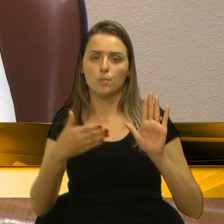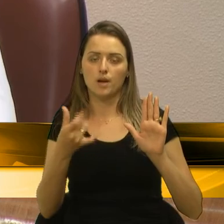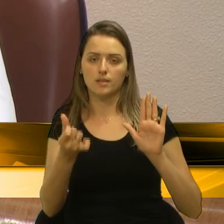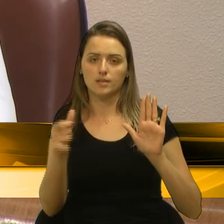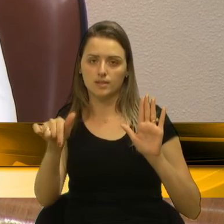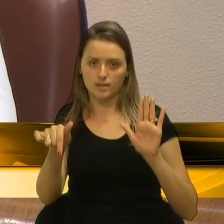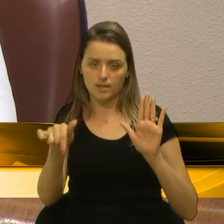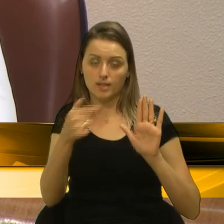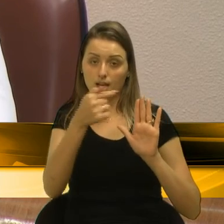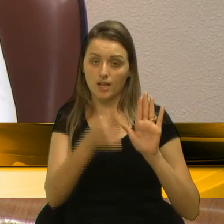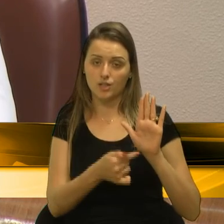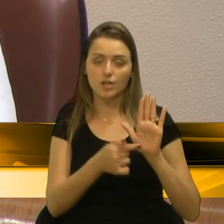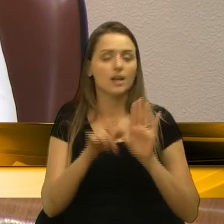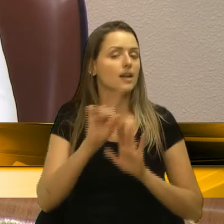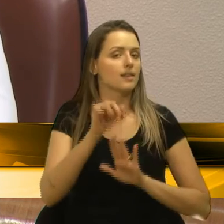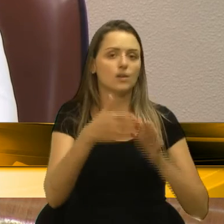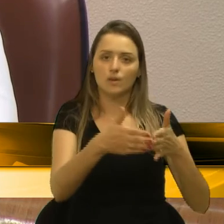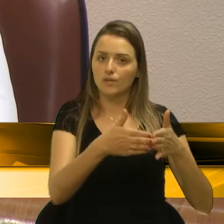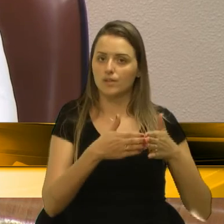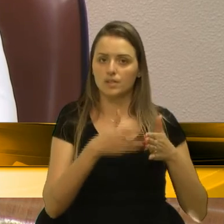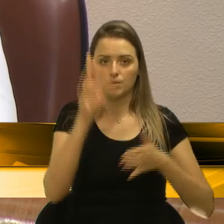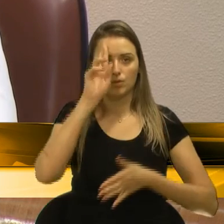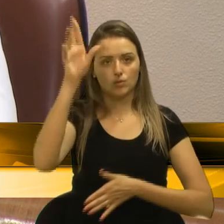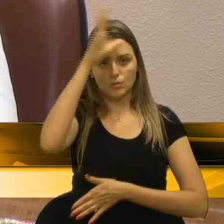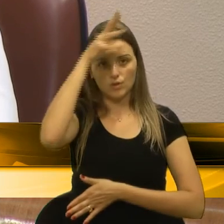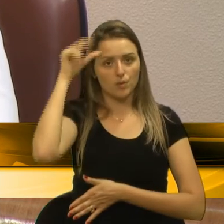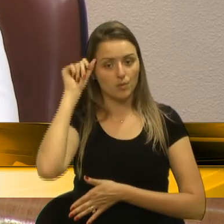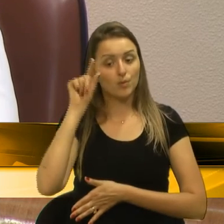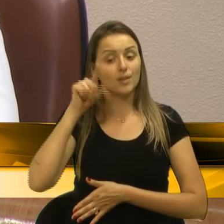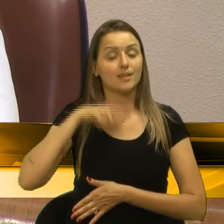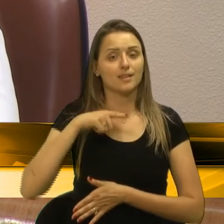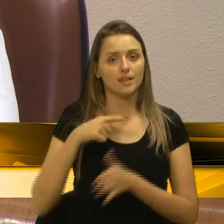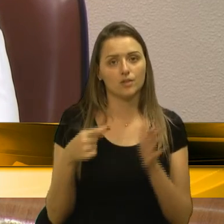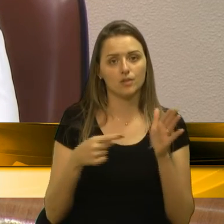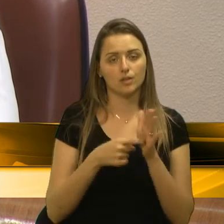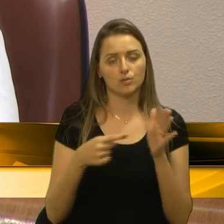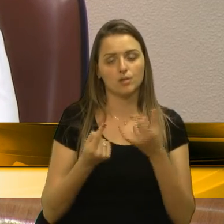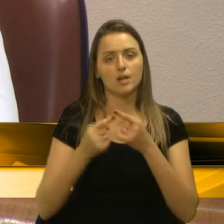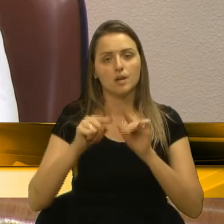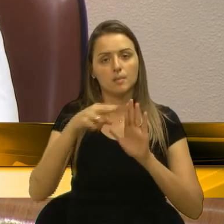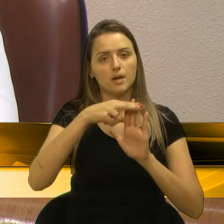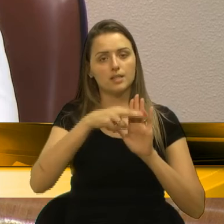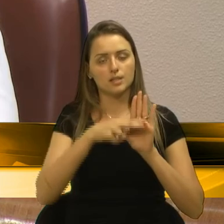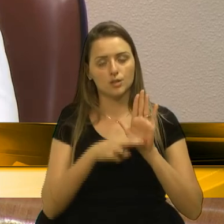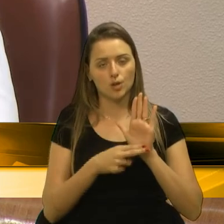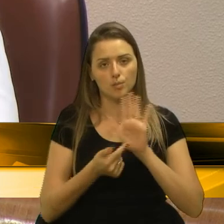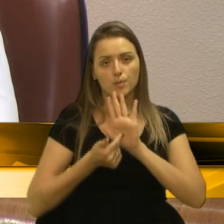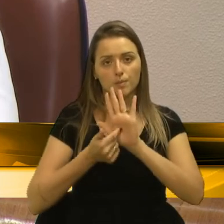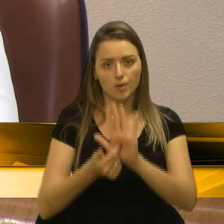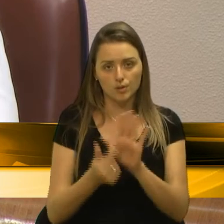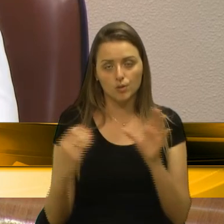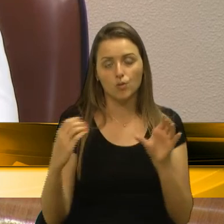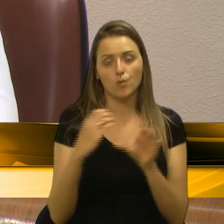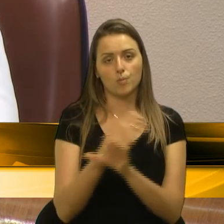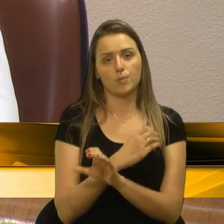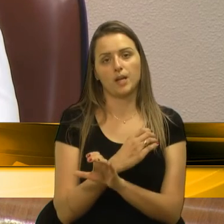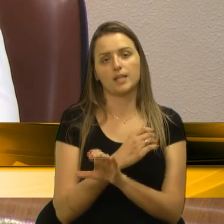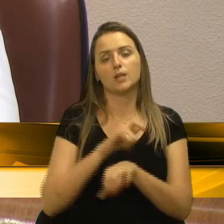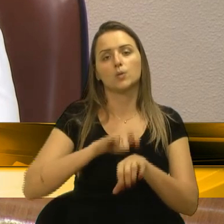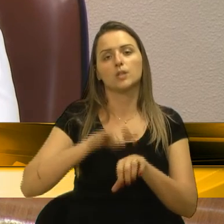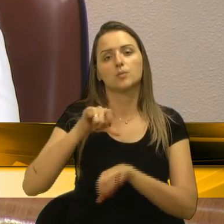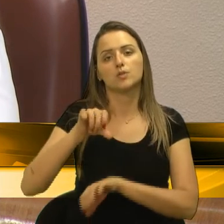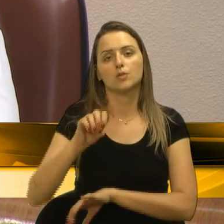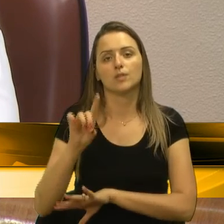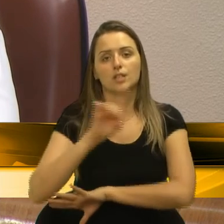201/67 não prevê o afastamento liminar do prefeito denunciado. Além disso, a referida norma determina a conclusão do procedimento dentro do prazo de 90